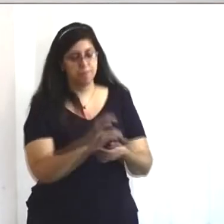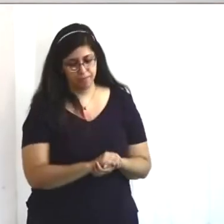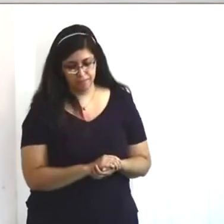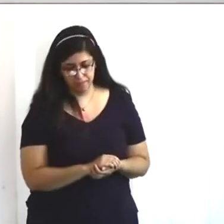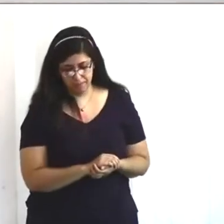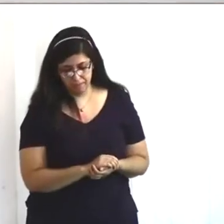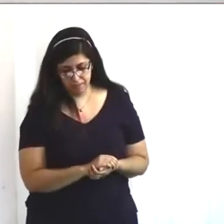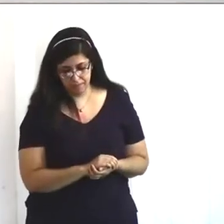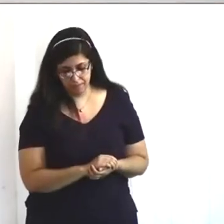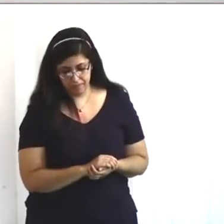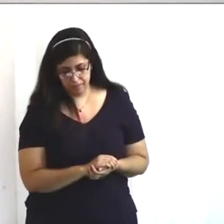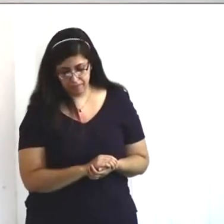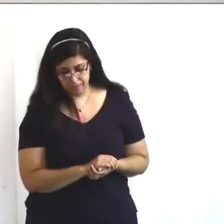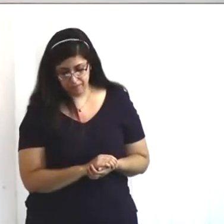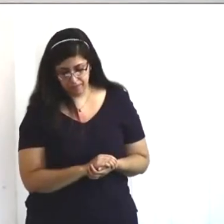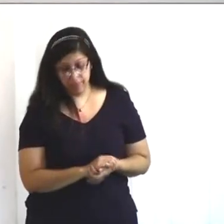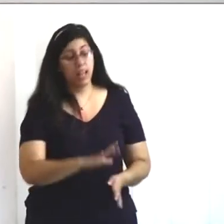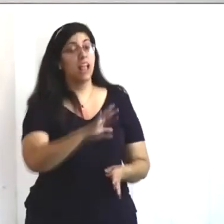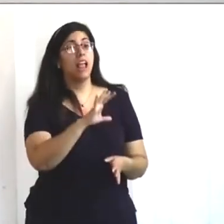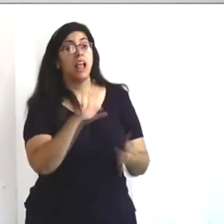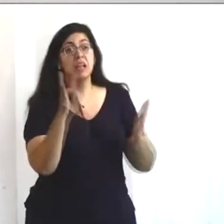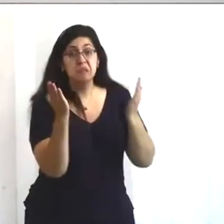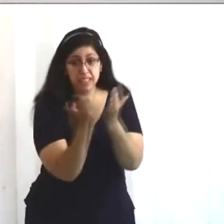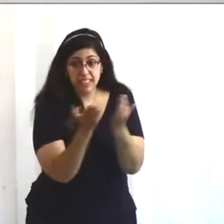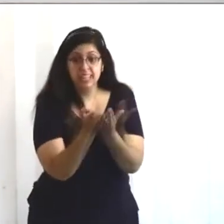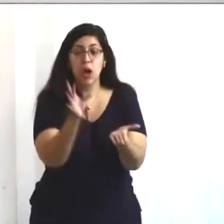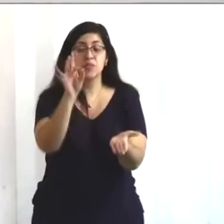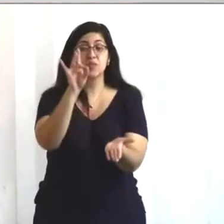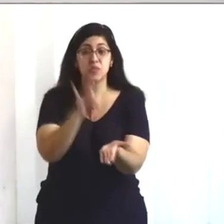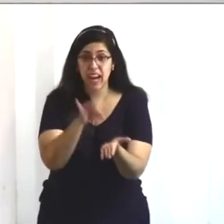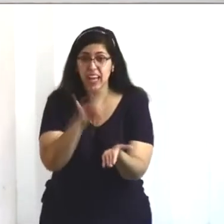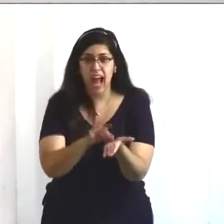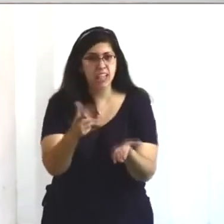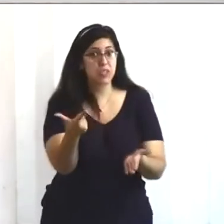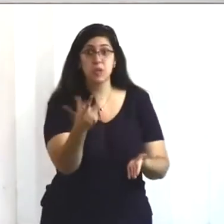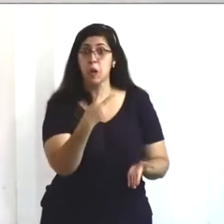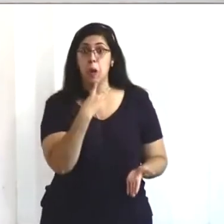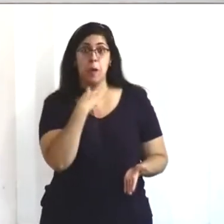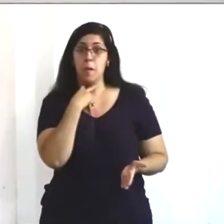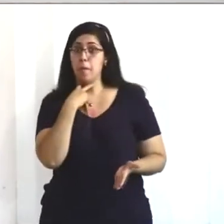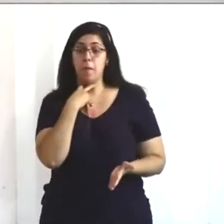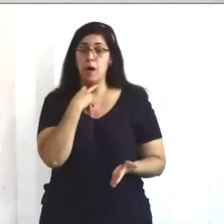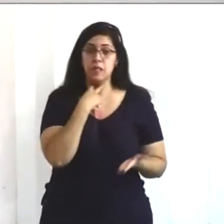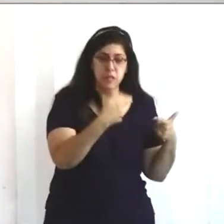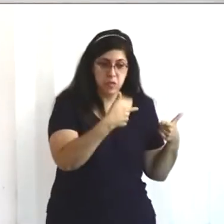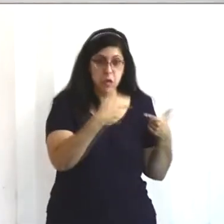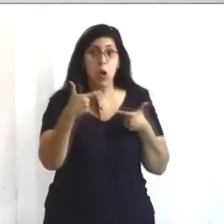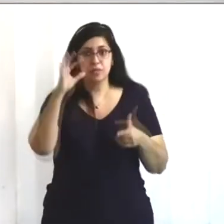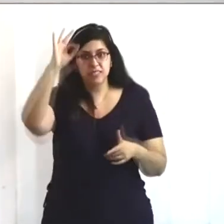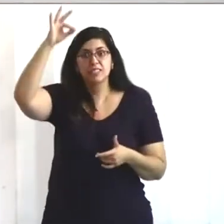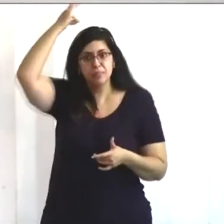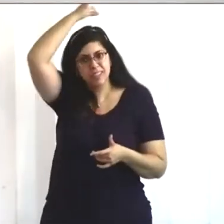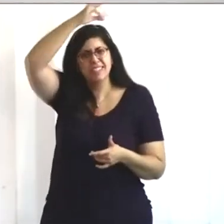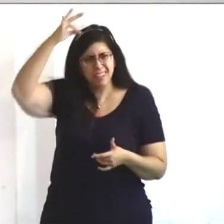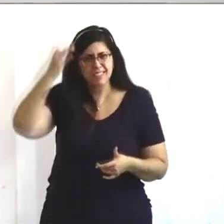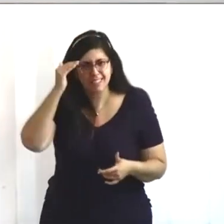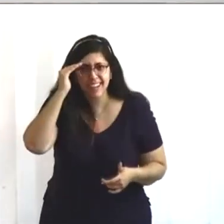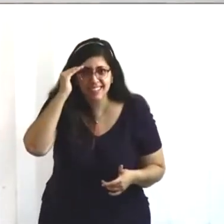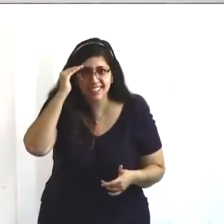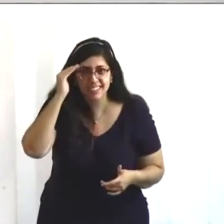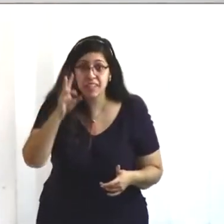de Deus estava no batismo de Jesus. Ele veio, inclusive, como pomba. Ouviu-se uma voz dos céus: este é o meu